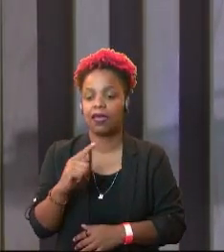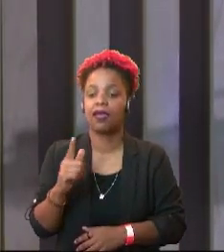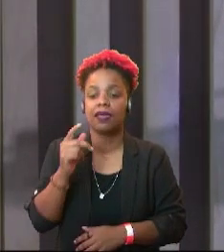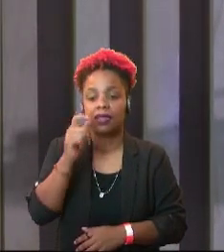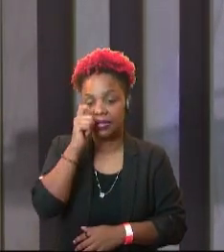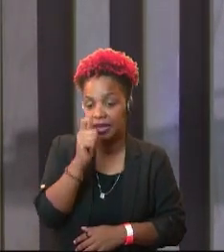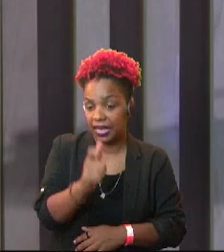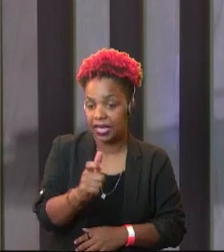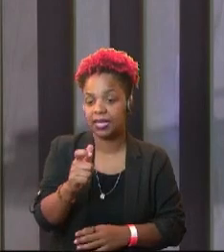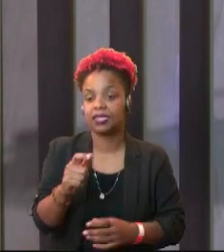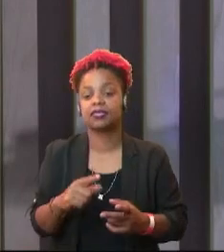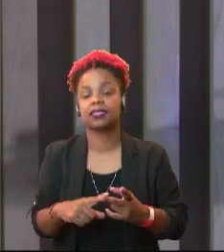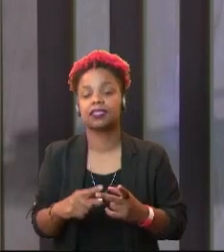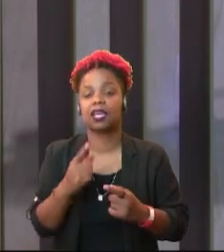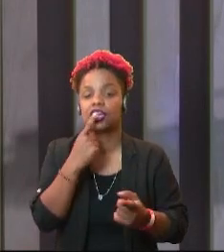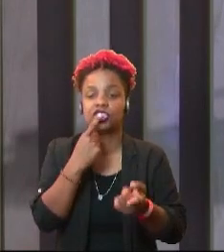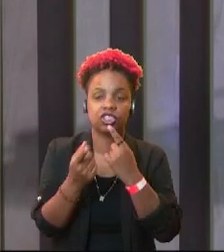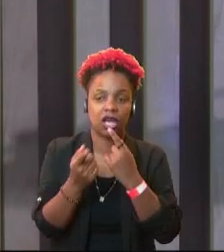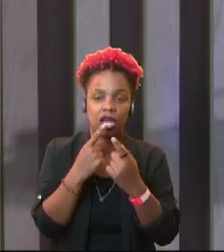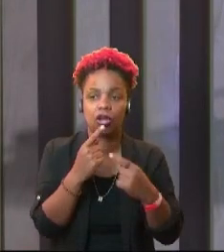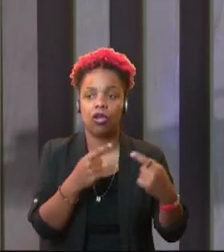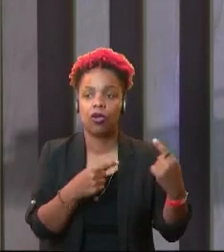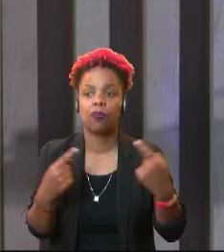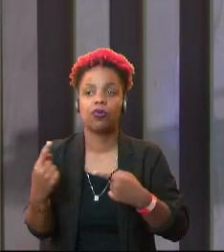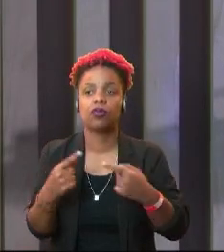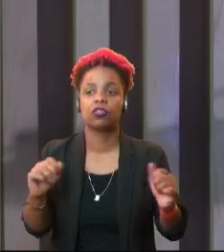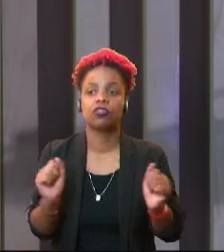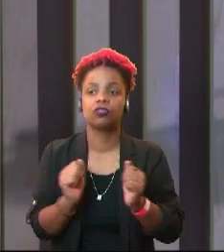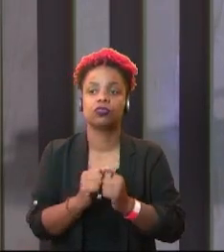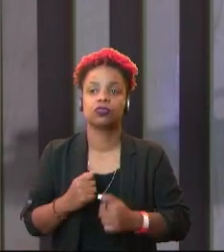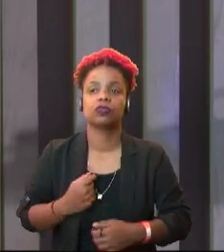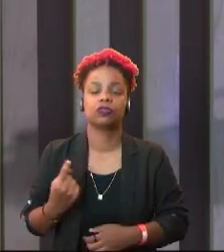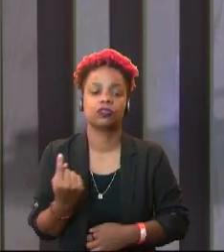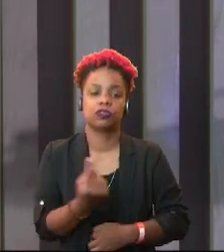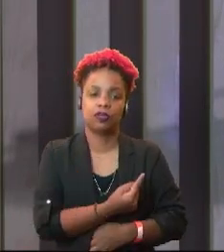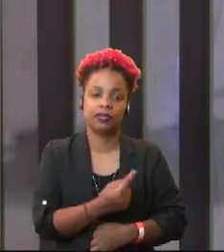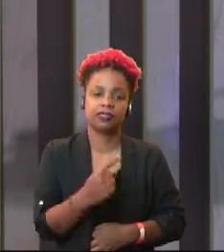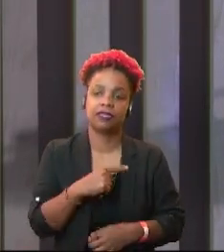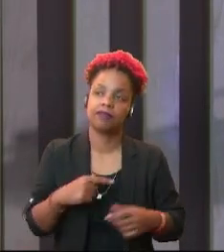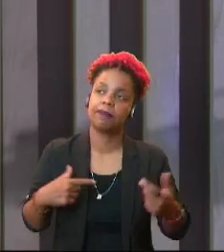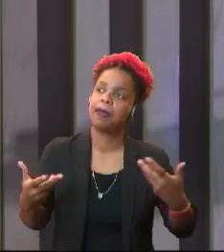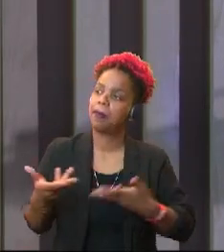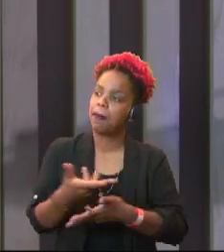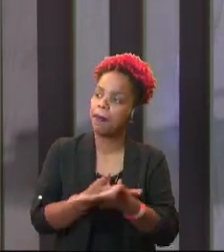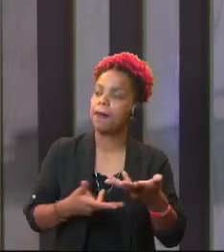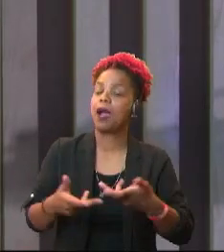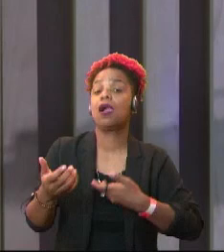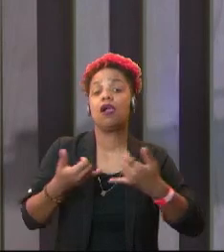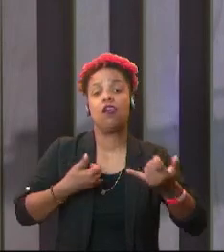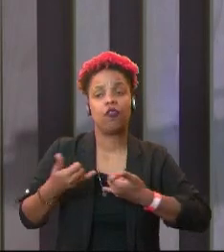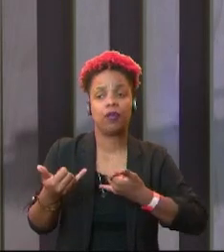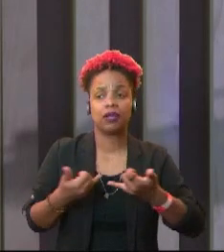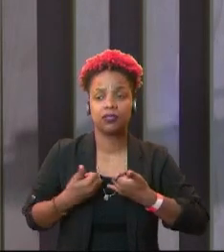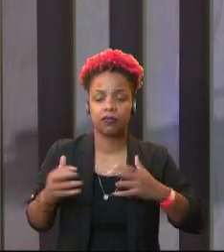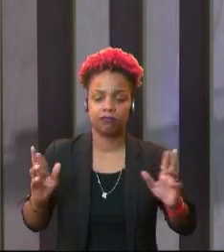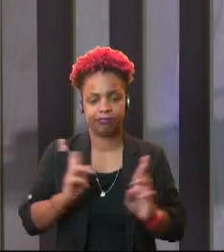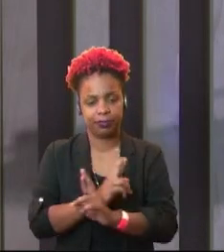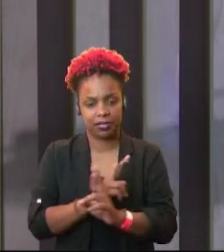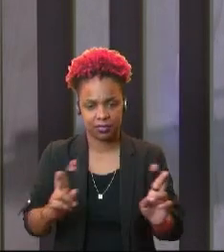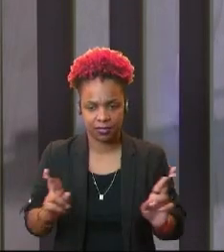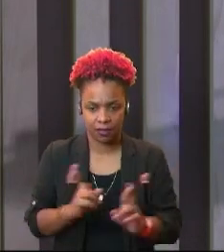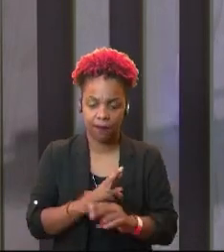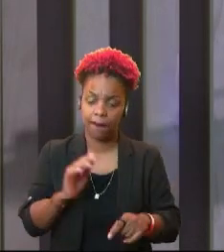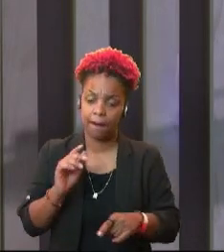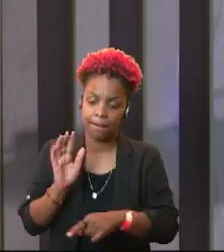tenho interesse em ter um diálogo político conosco, intercambiando informações, tendo uma relação diplomática e